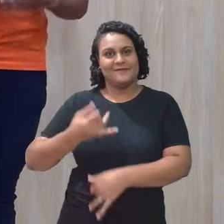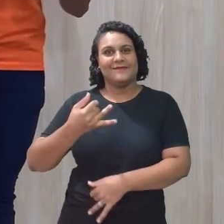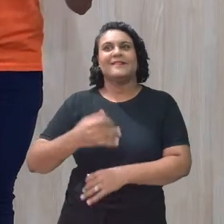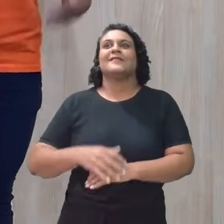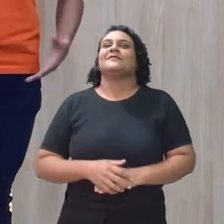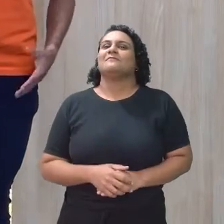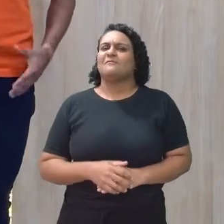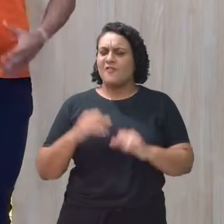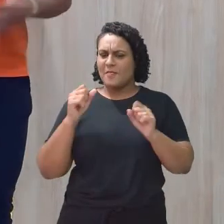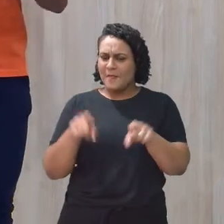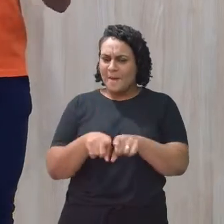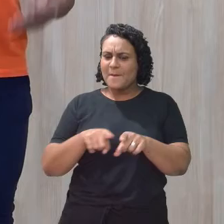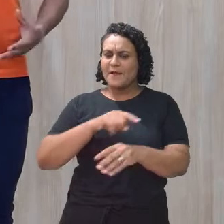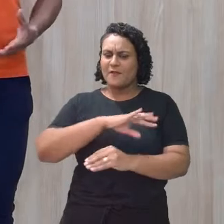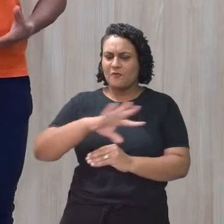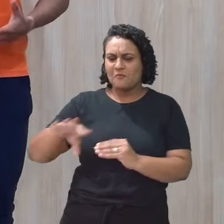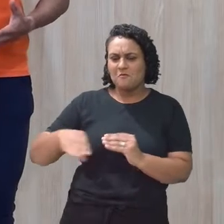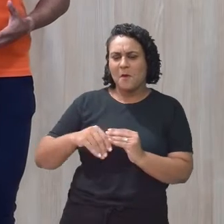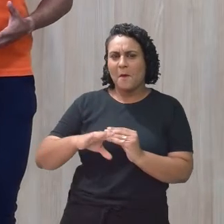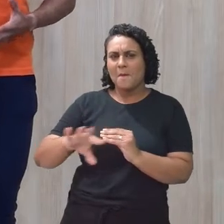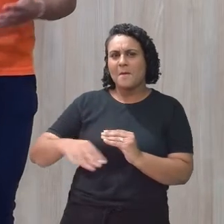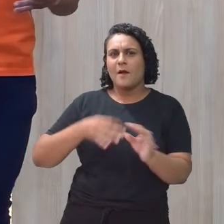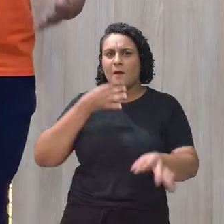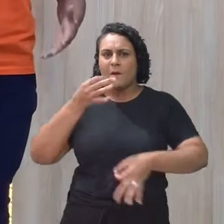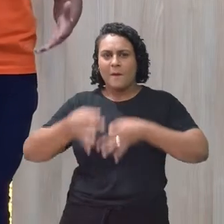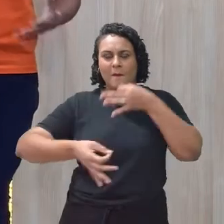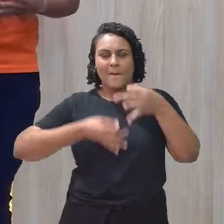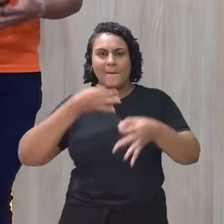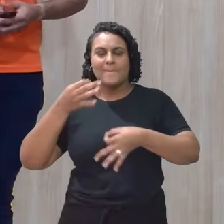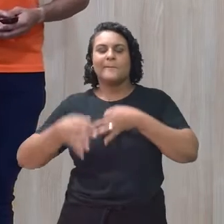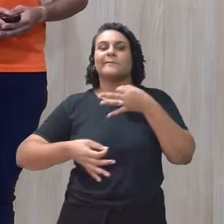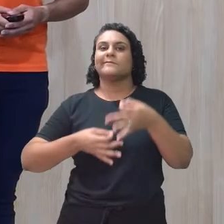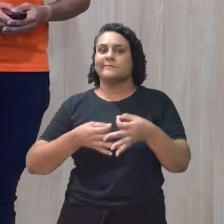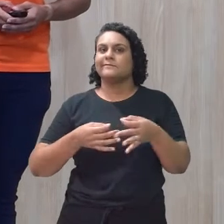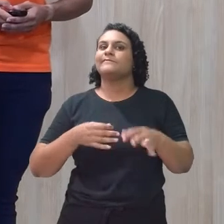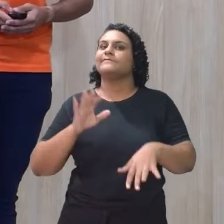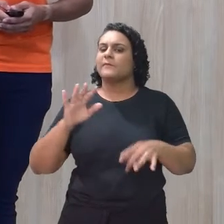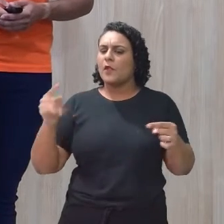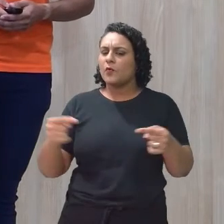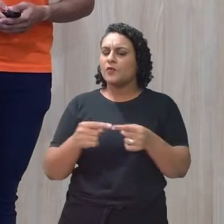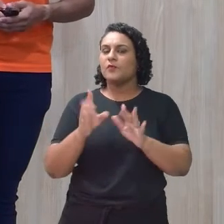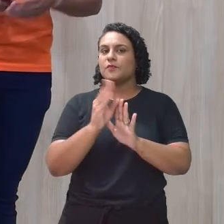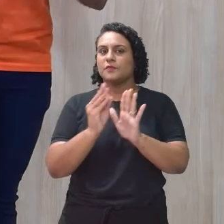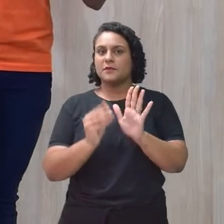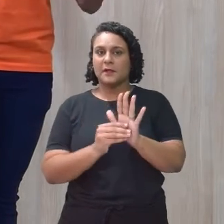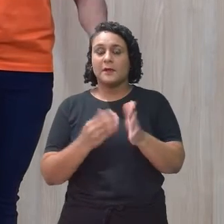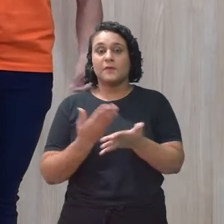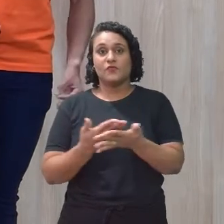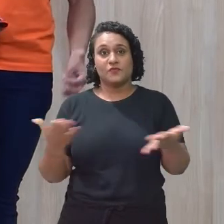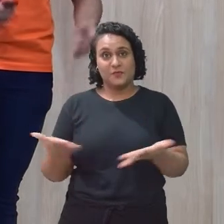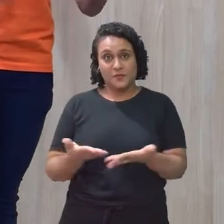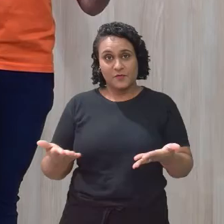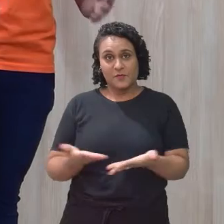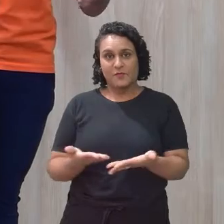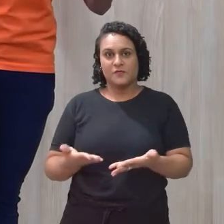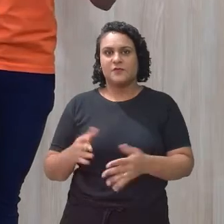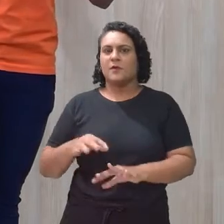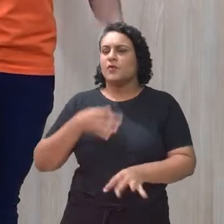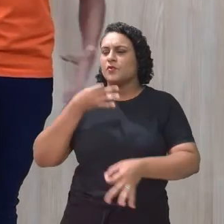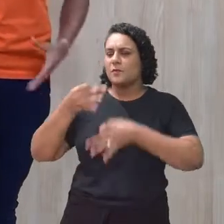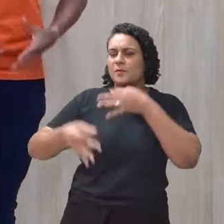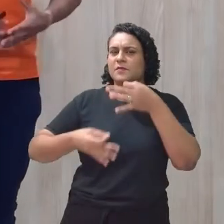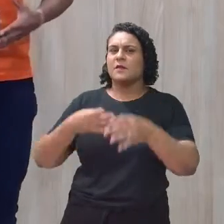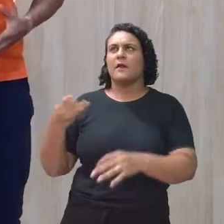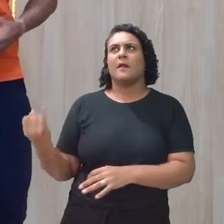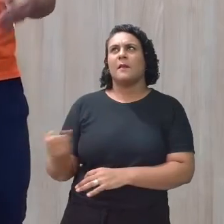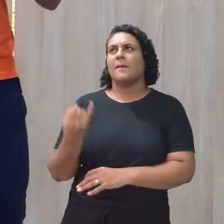suas colocações, trazer seus comentários de acordo com o tema que a gente vai abordar, certo? E os seus comentários são sempre de